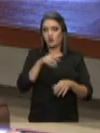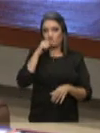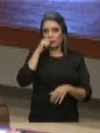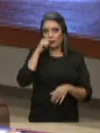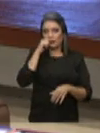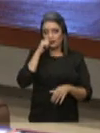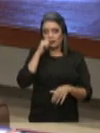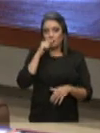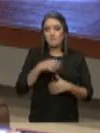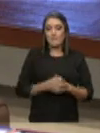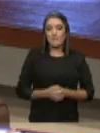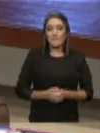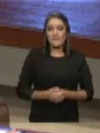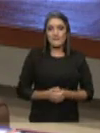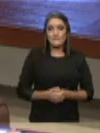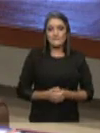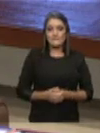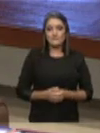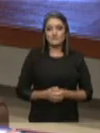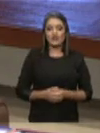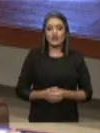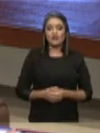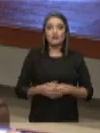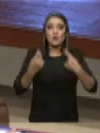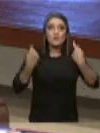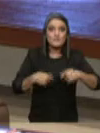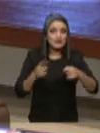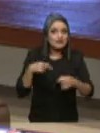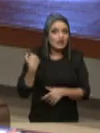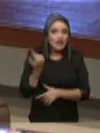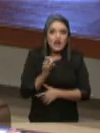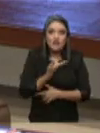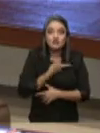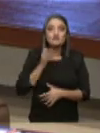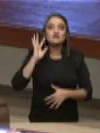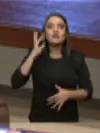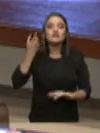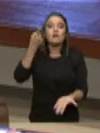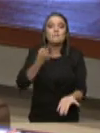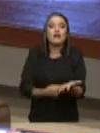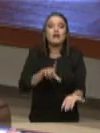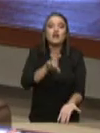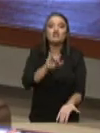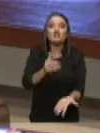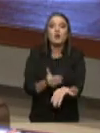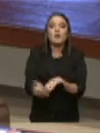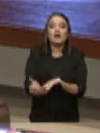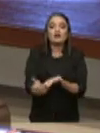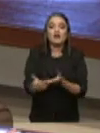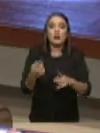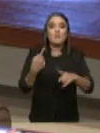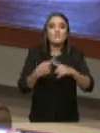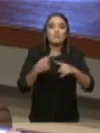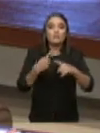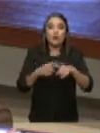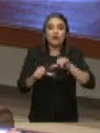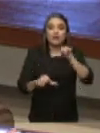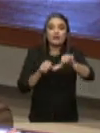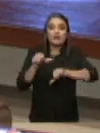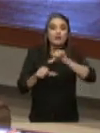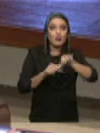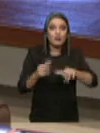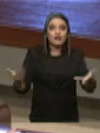Fachin, essa modulação, porque nós estamos alterando algo que nunca foi